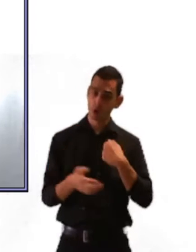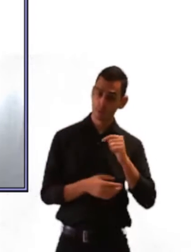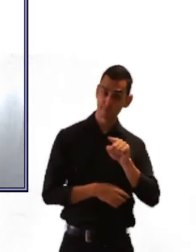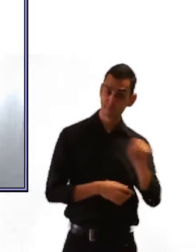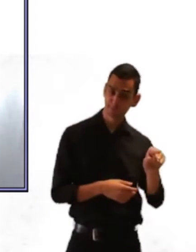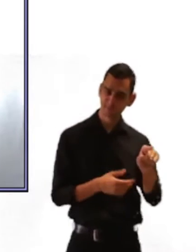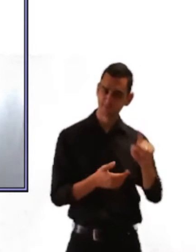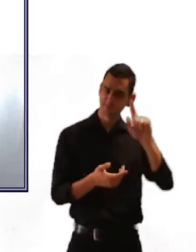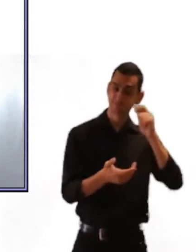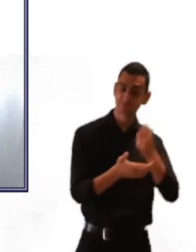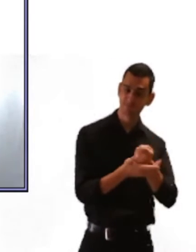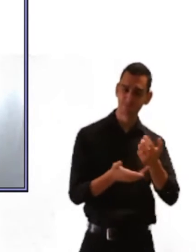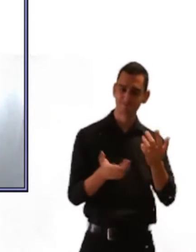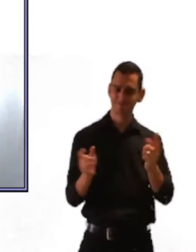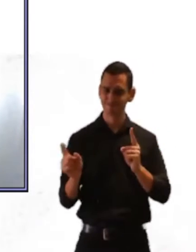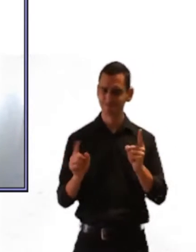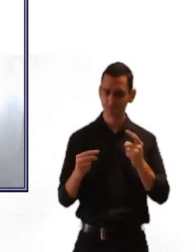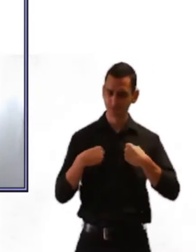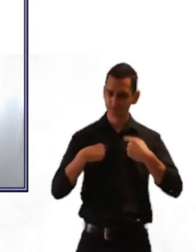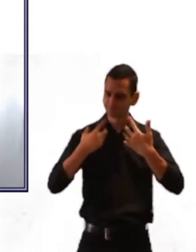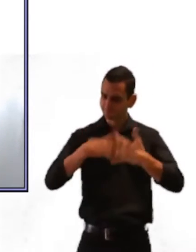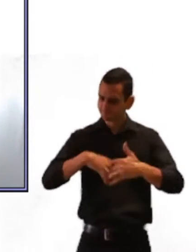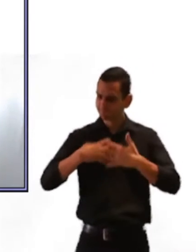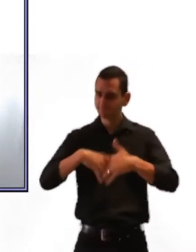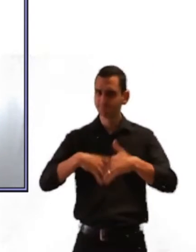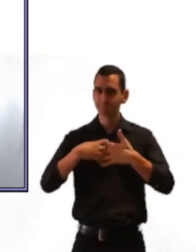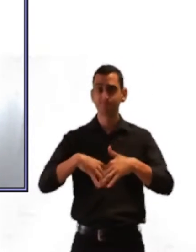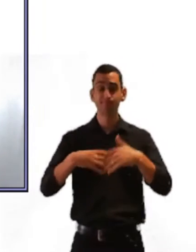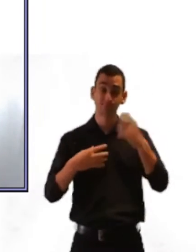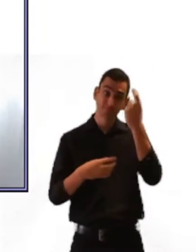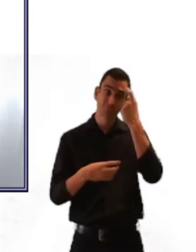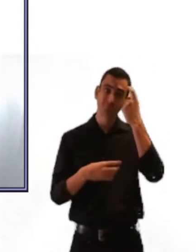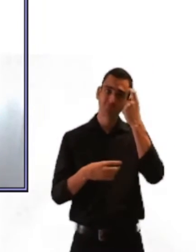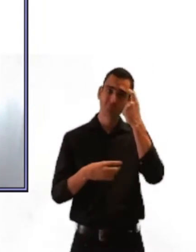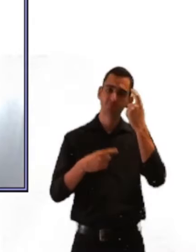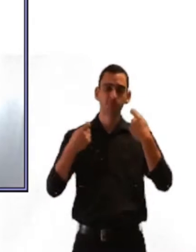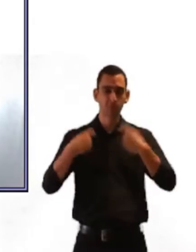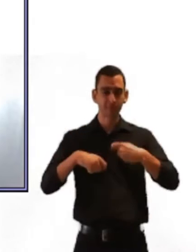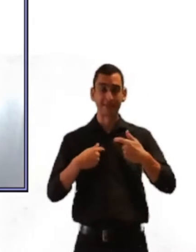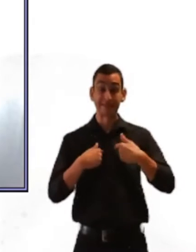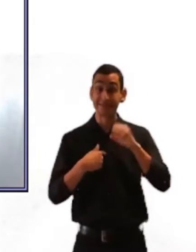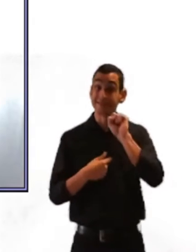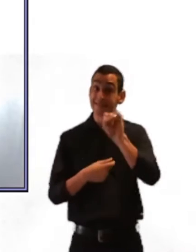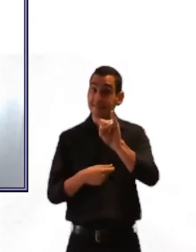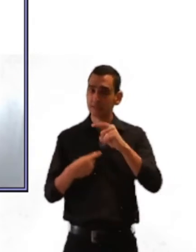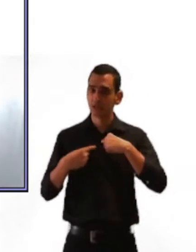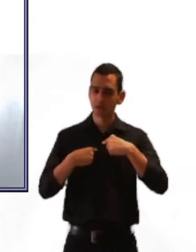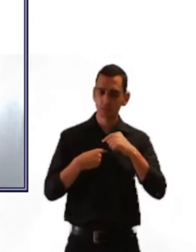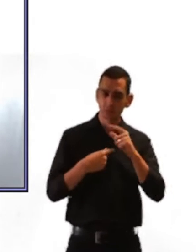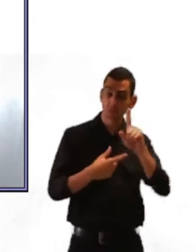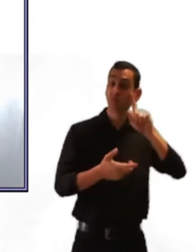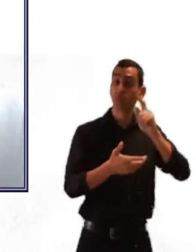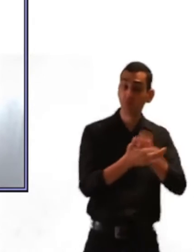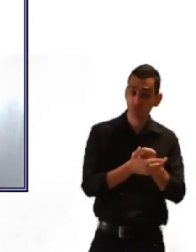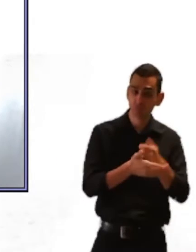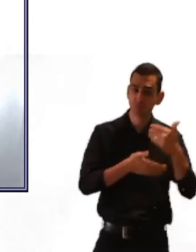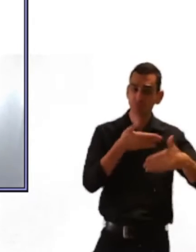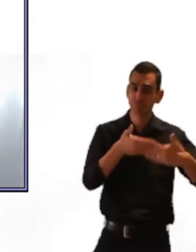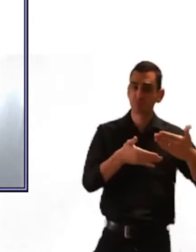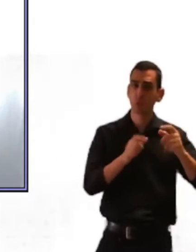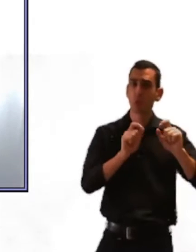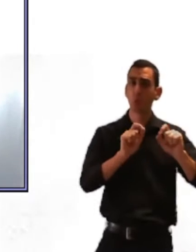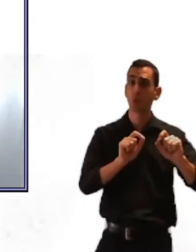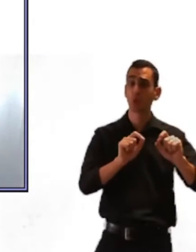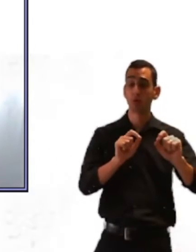aí, pensando tanto no aspecto consequencialista, né, um aspecto de consequência, de impacto, como no aspecto também